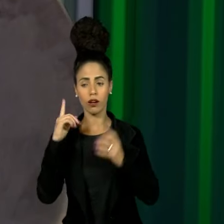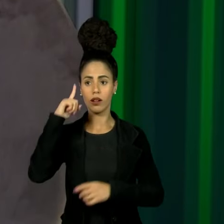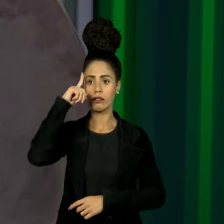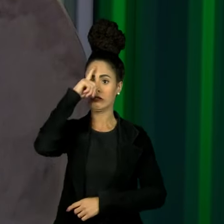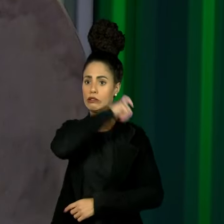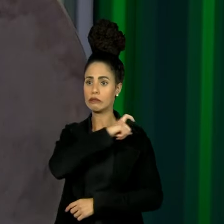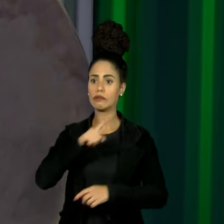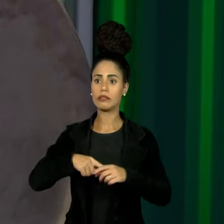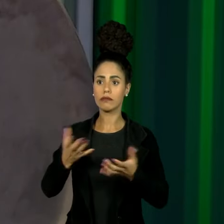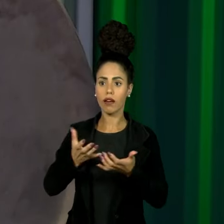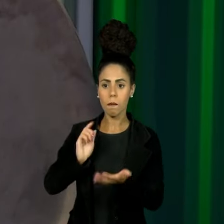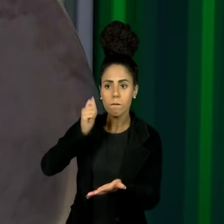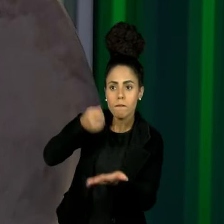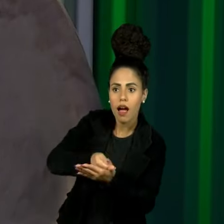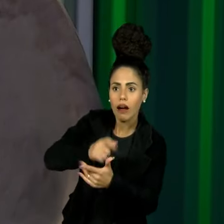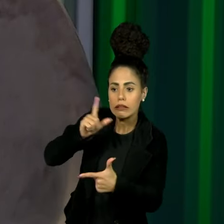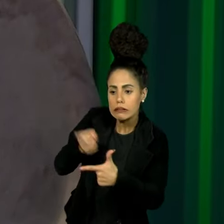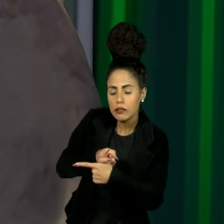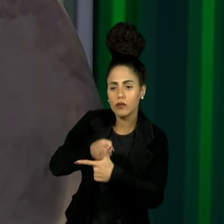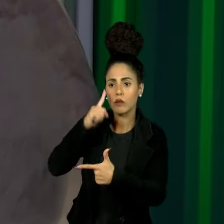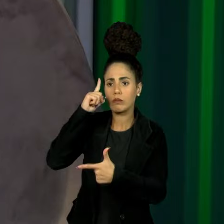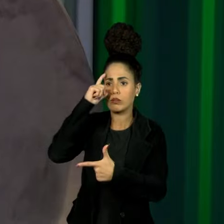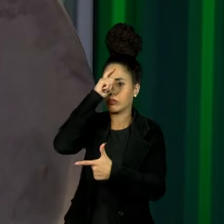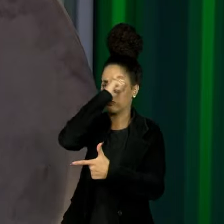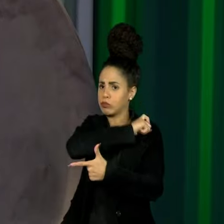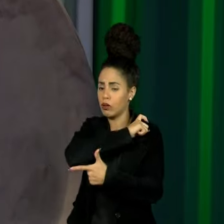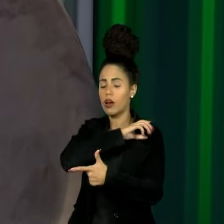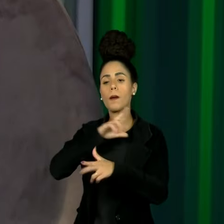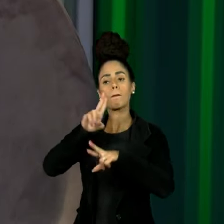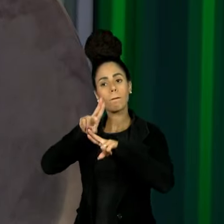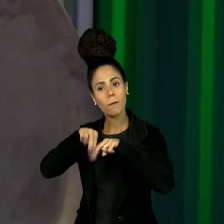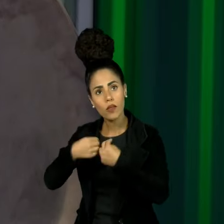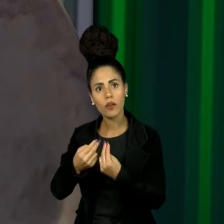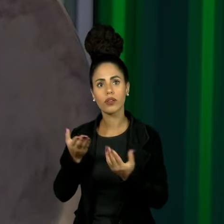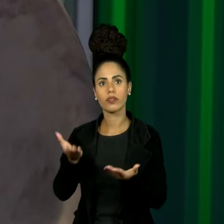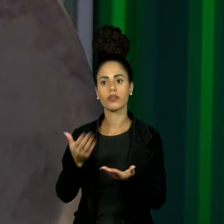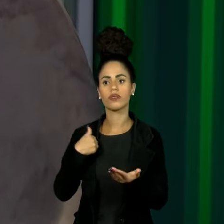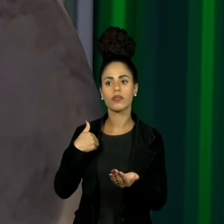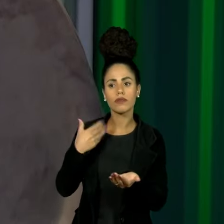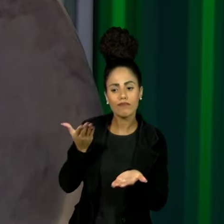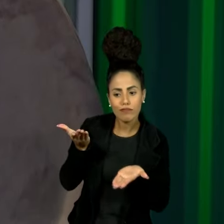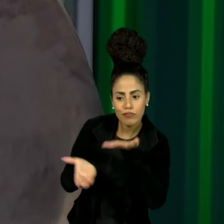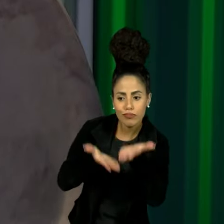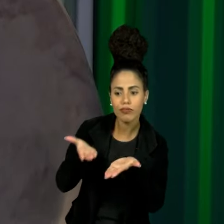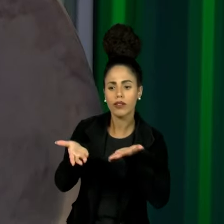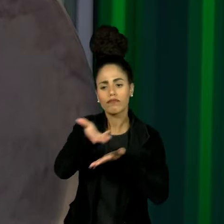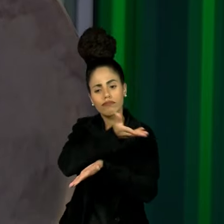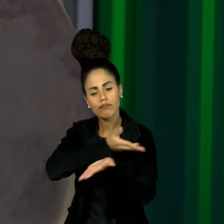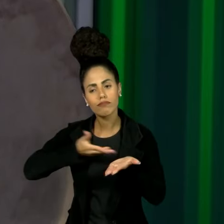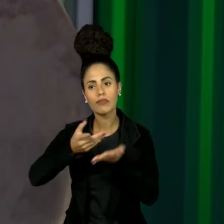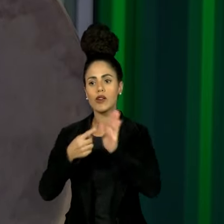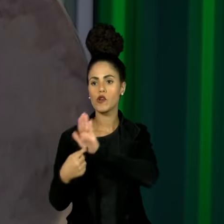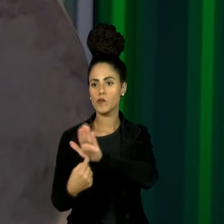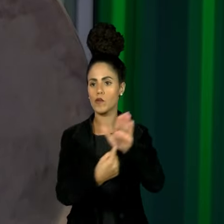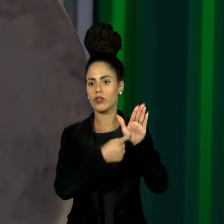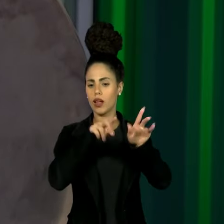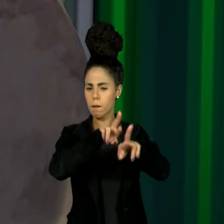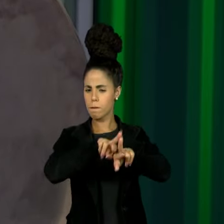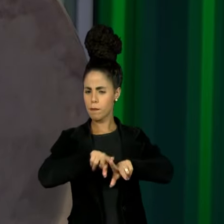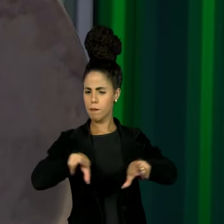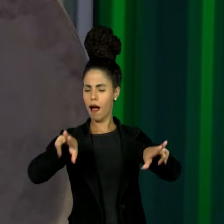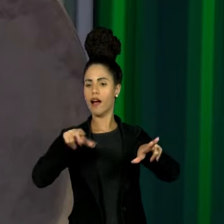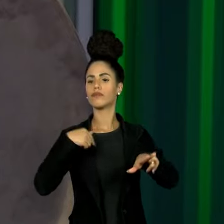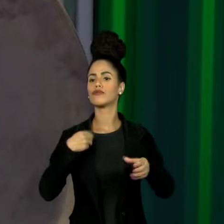contas dá um desgaste muito grande. Então, é importante manter esse diálogo e mostrar cada vez mais de diversas maneiras,